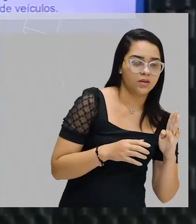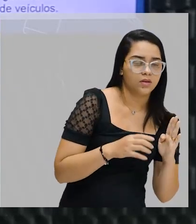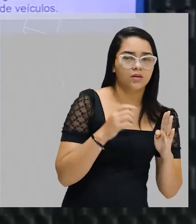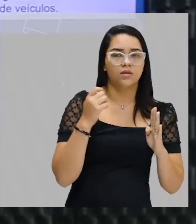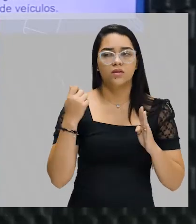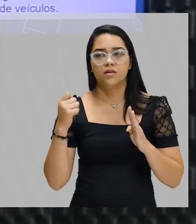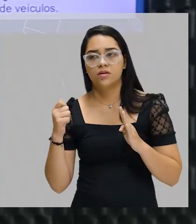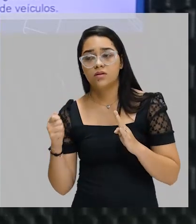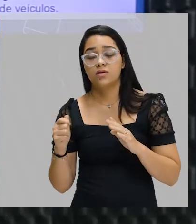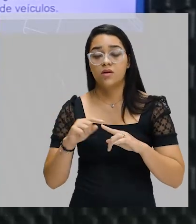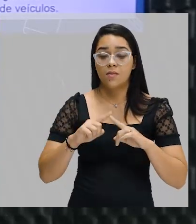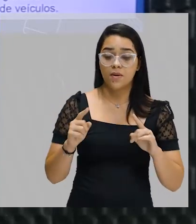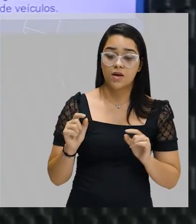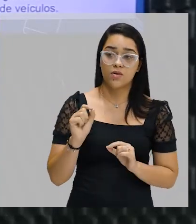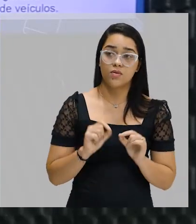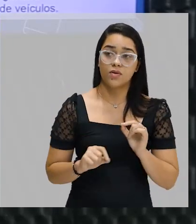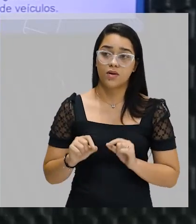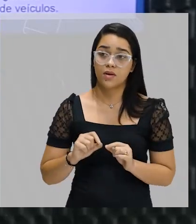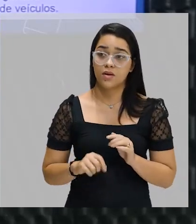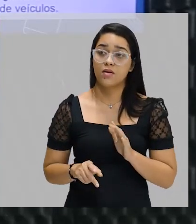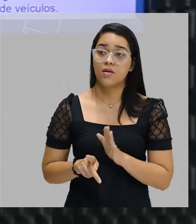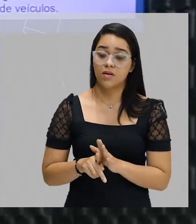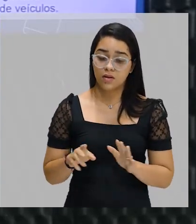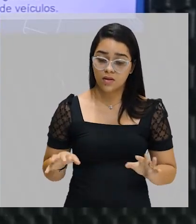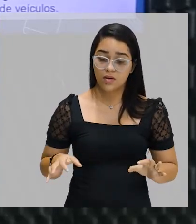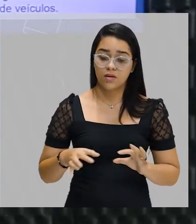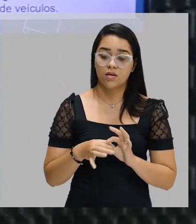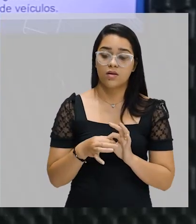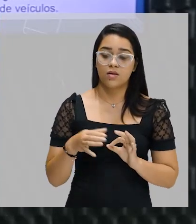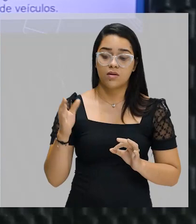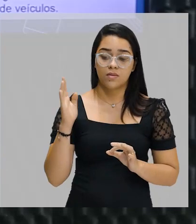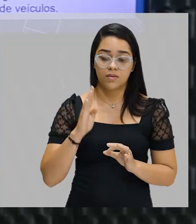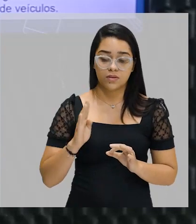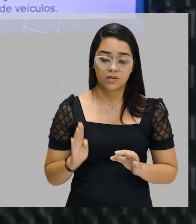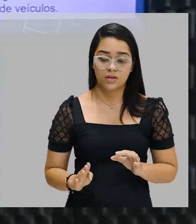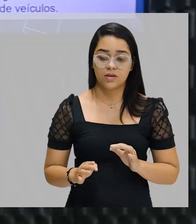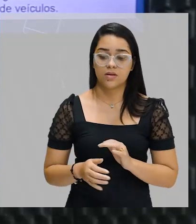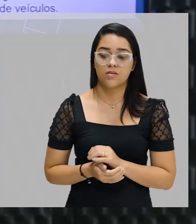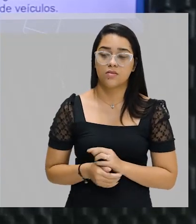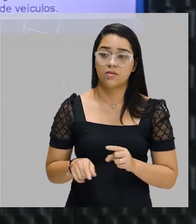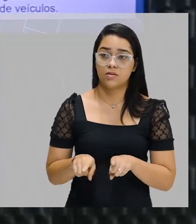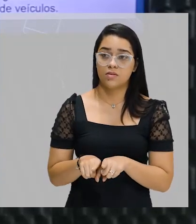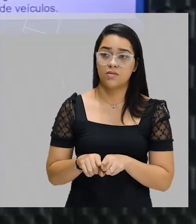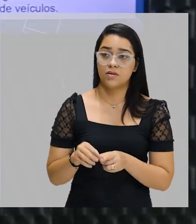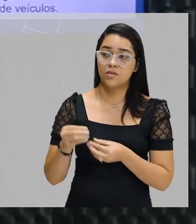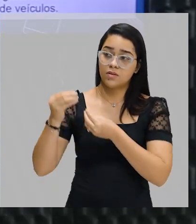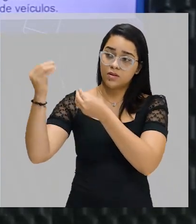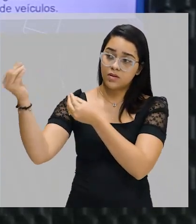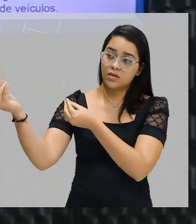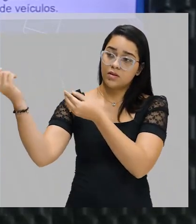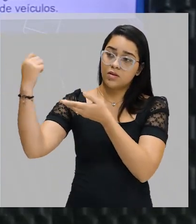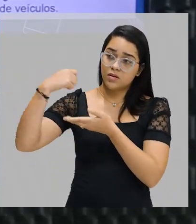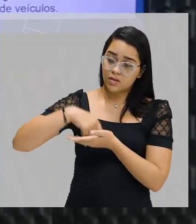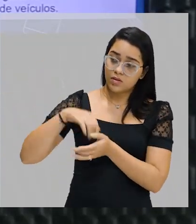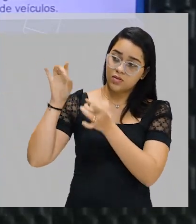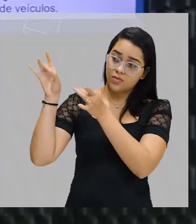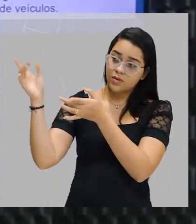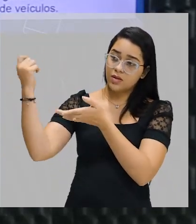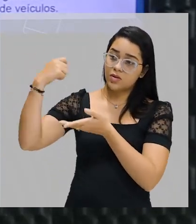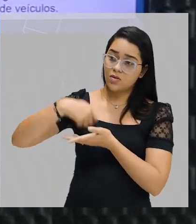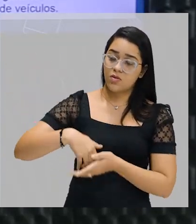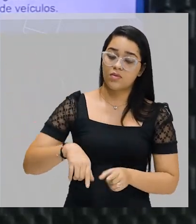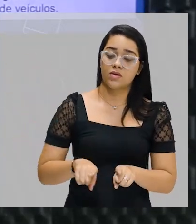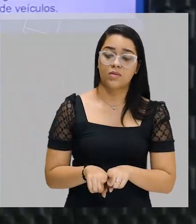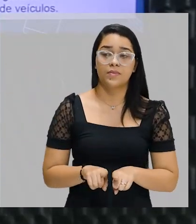Os hermanos, mas a Argentina é um grande parceiro econômico brasileiro, tá certo, galera? Tanto de exportação quanto importação.